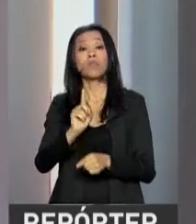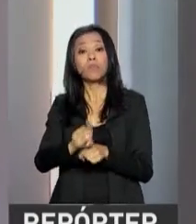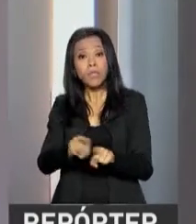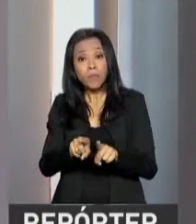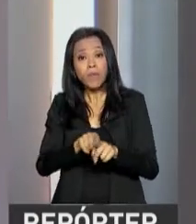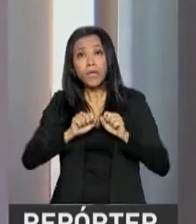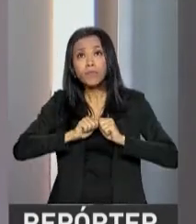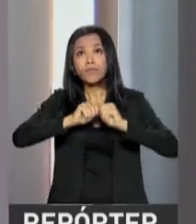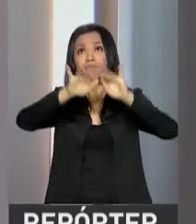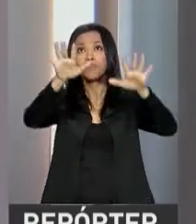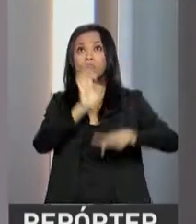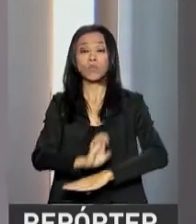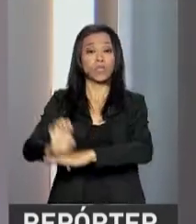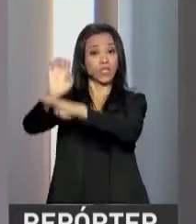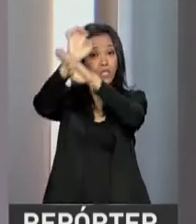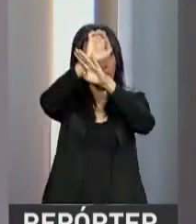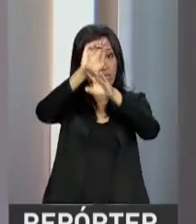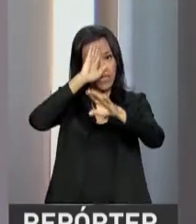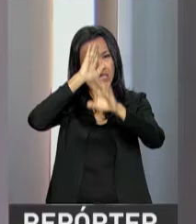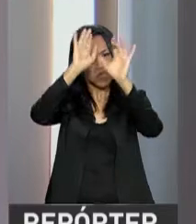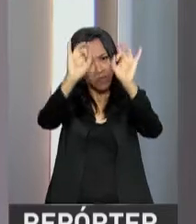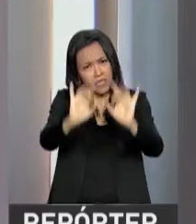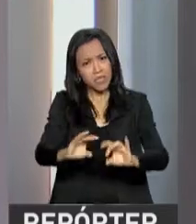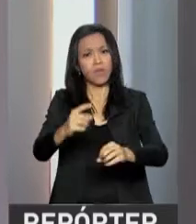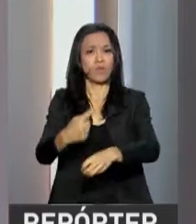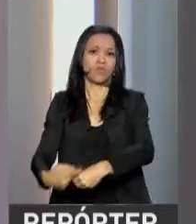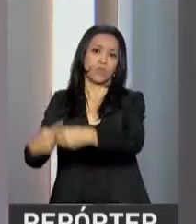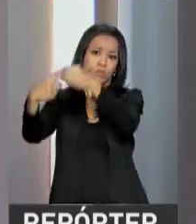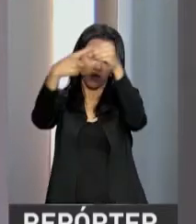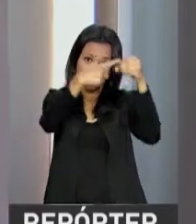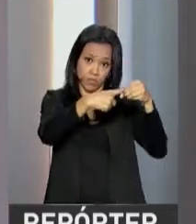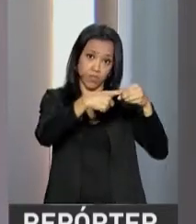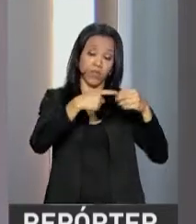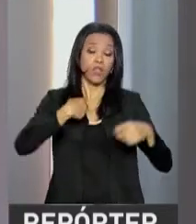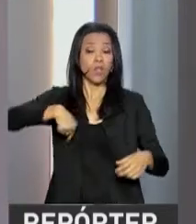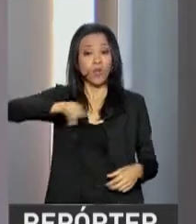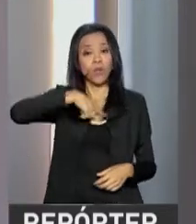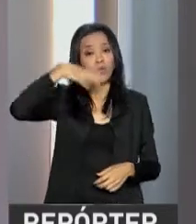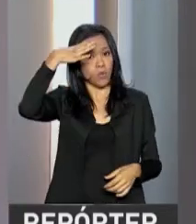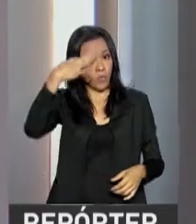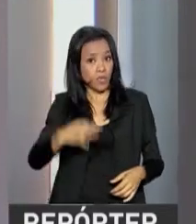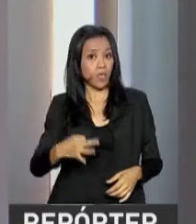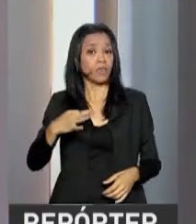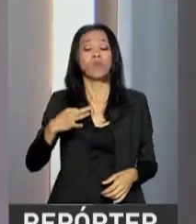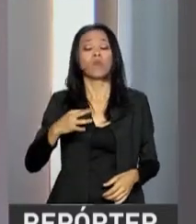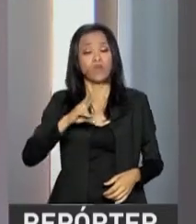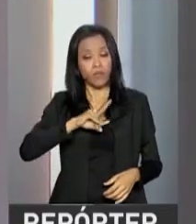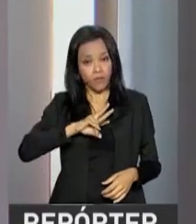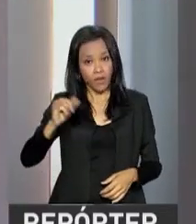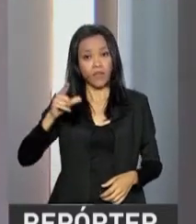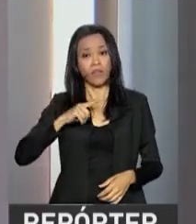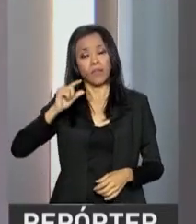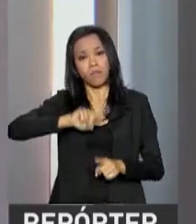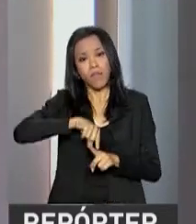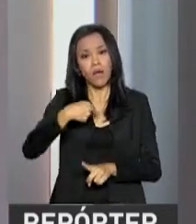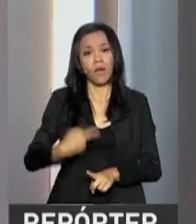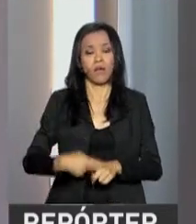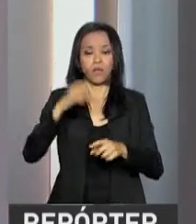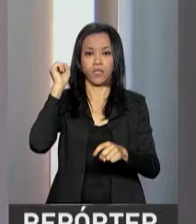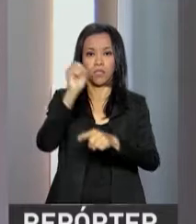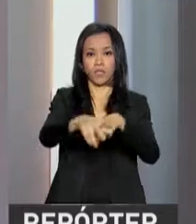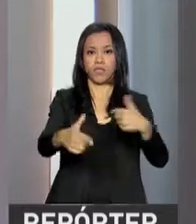para os municípios é nós entendemos que com isso nós fomos nós teremos mais geração de